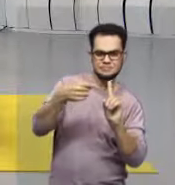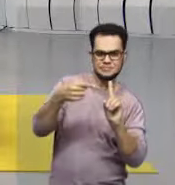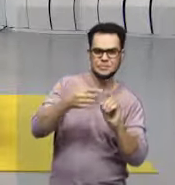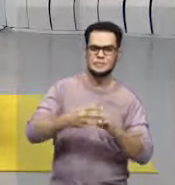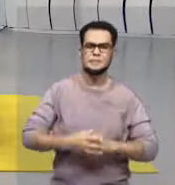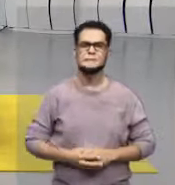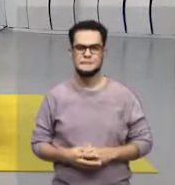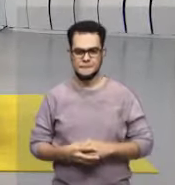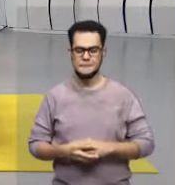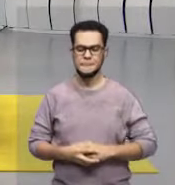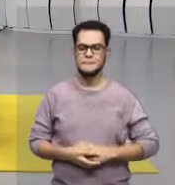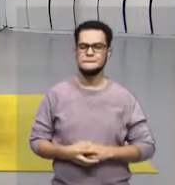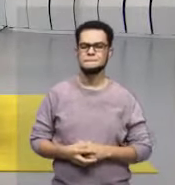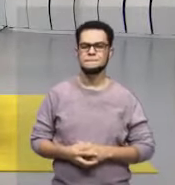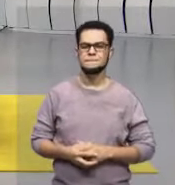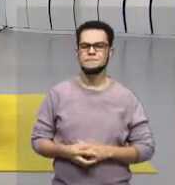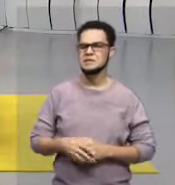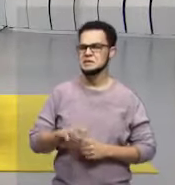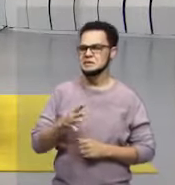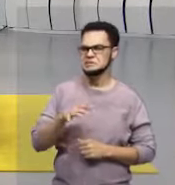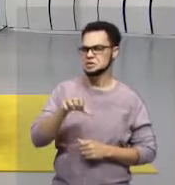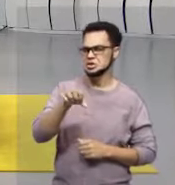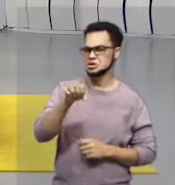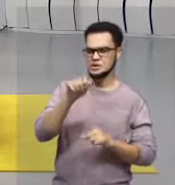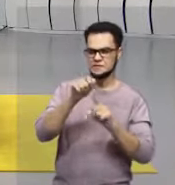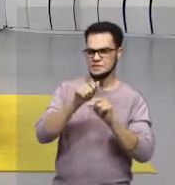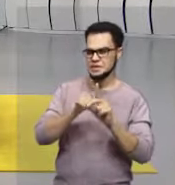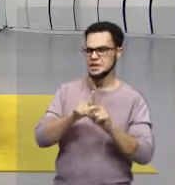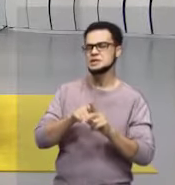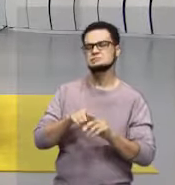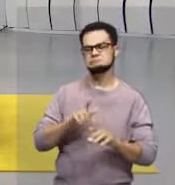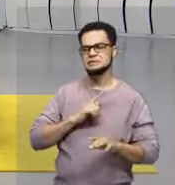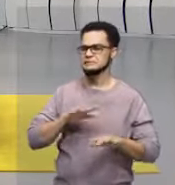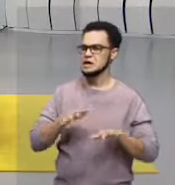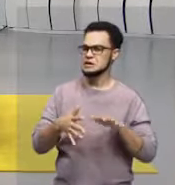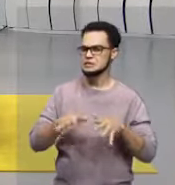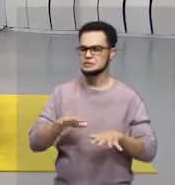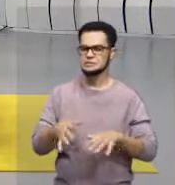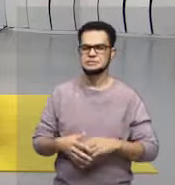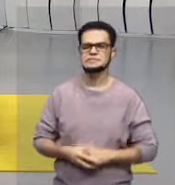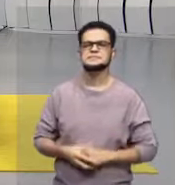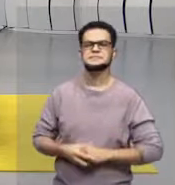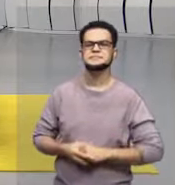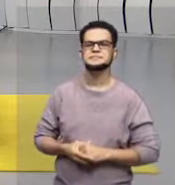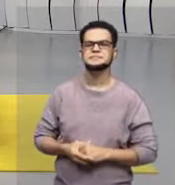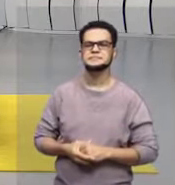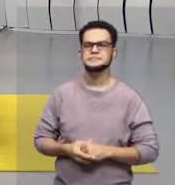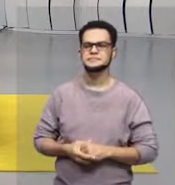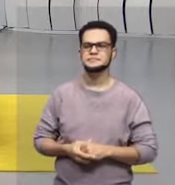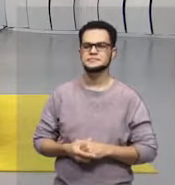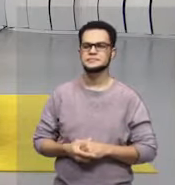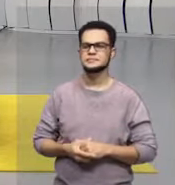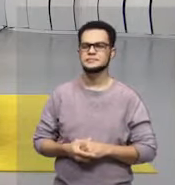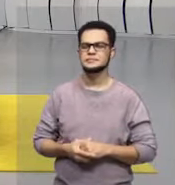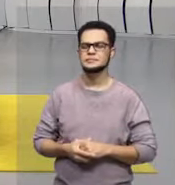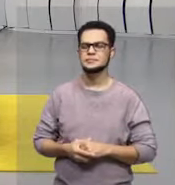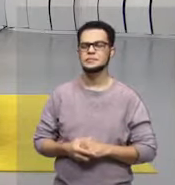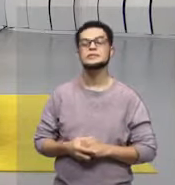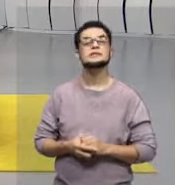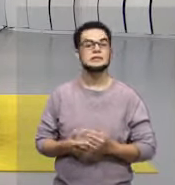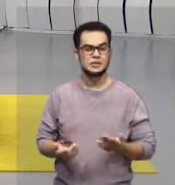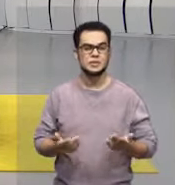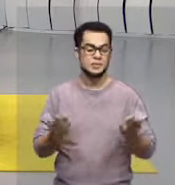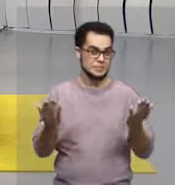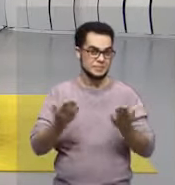aí, aproximadamente 9 meses, com variações. Então, agora mais pertinho,